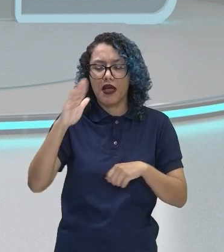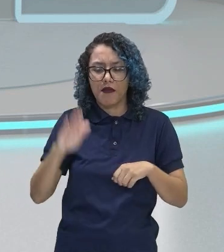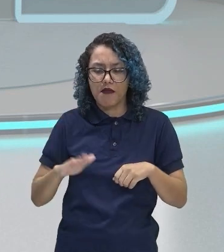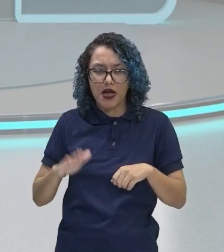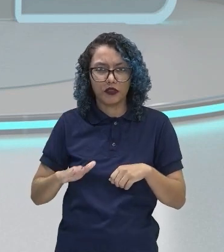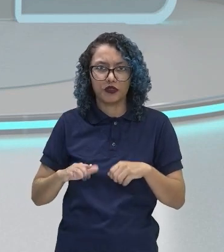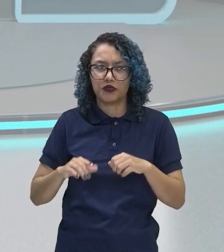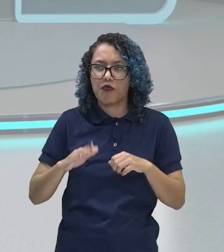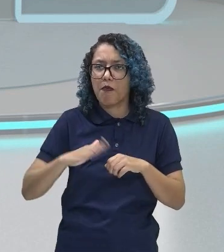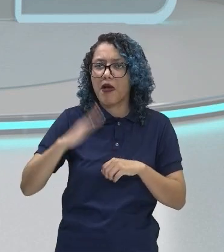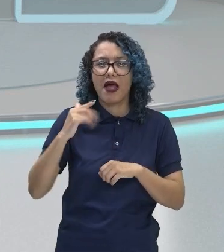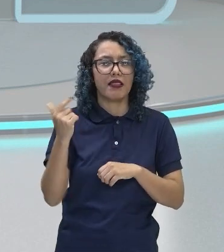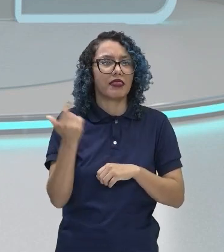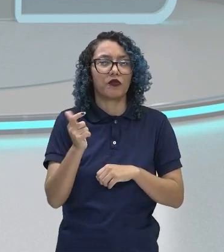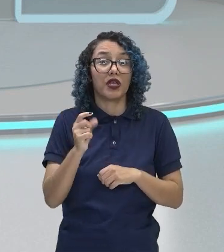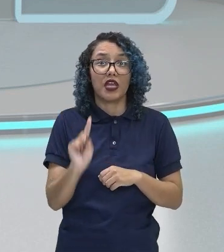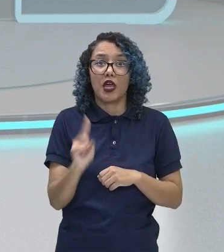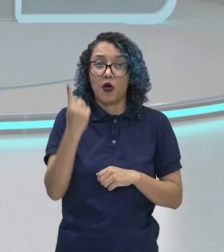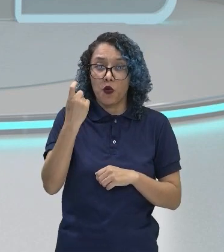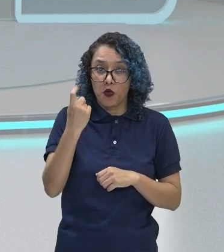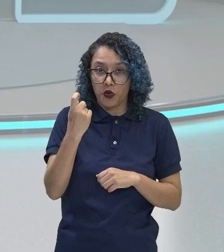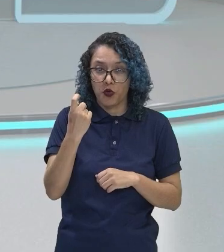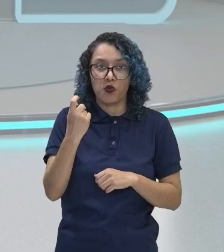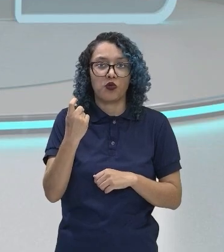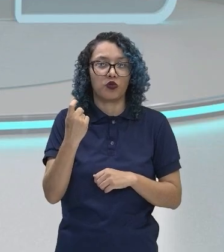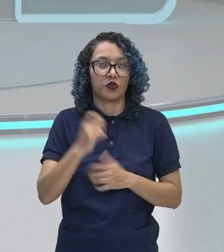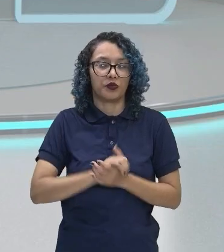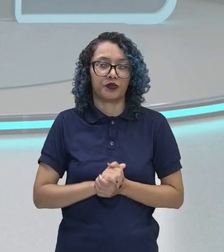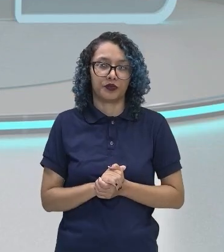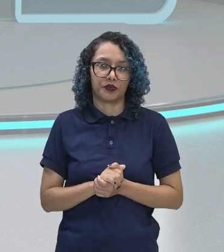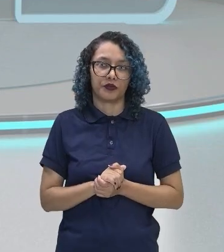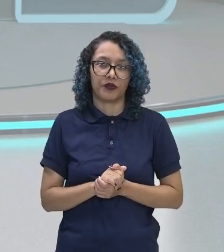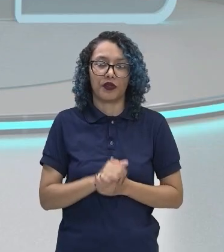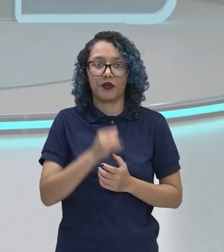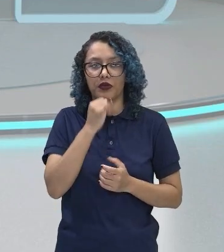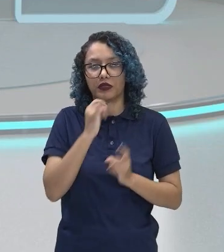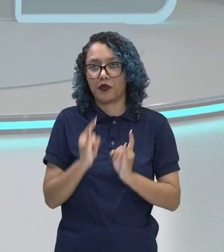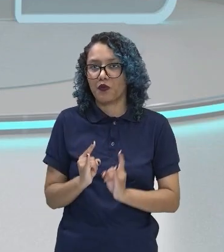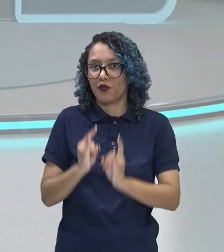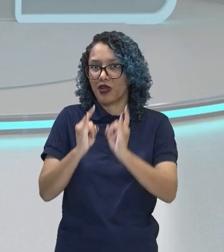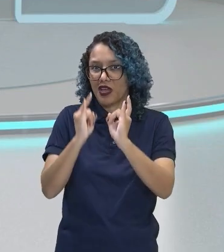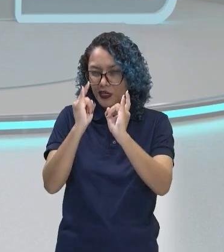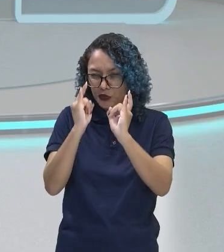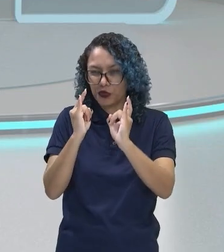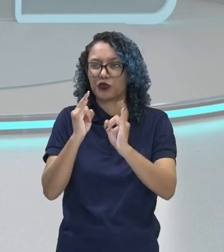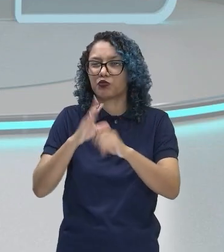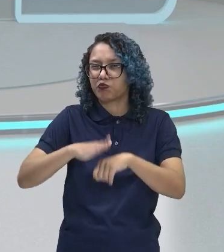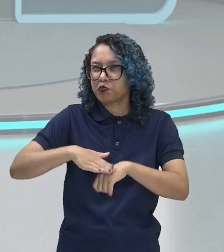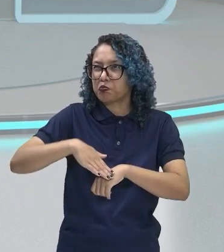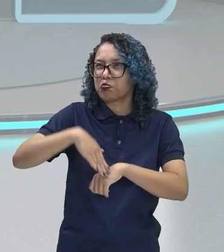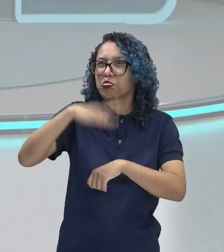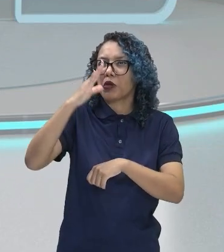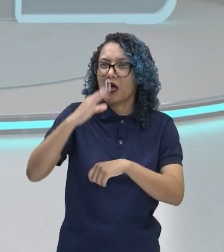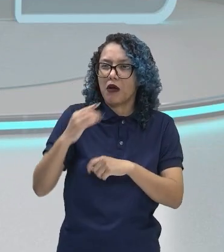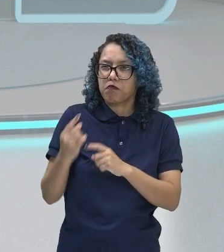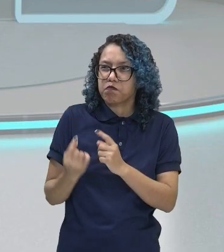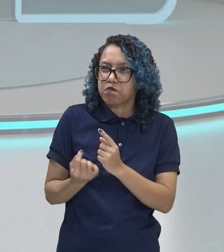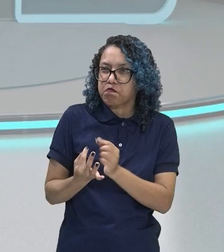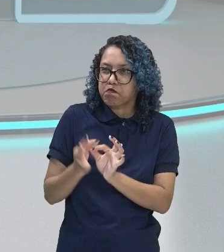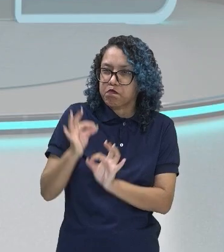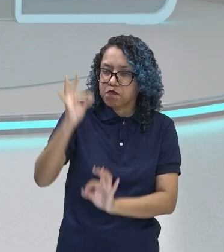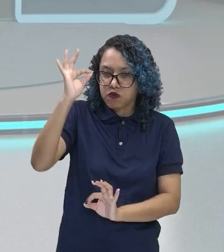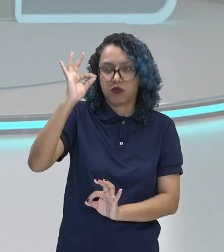extremo, tá certo? Como nós vimos ali, falar do maior prédio ou o prédio mais alto do mundo, nós estamos dizendo, então,